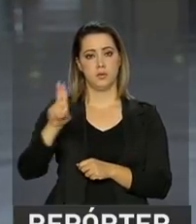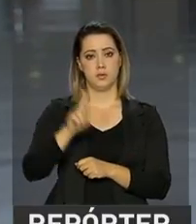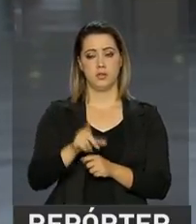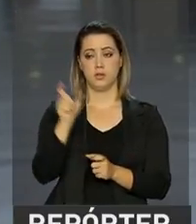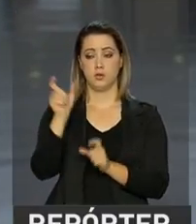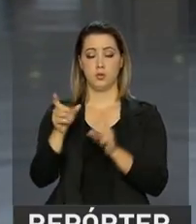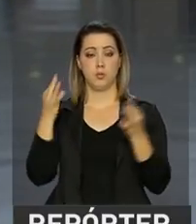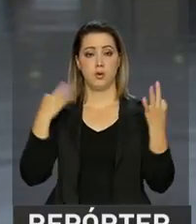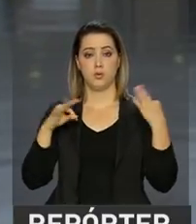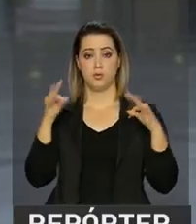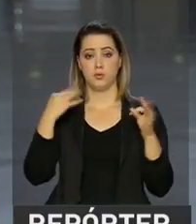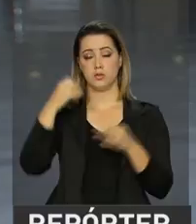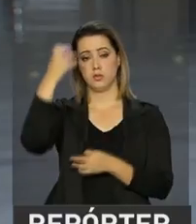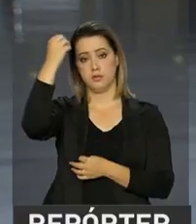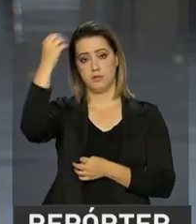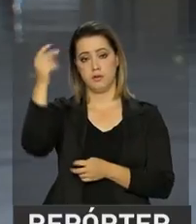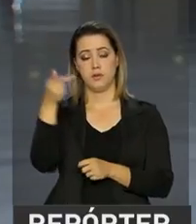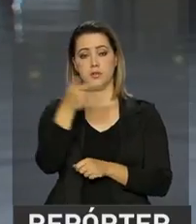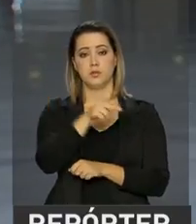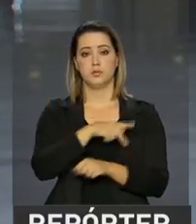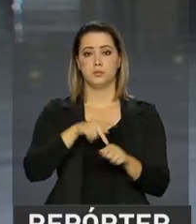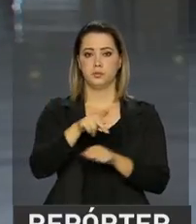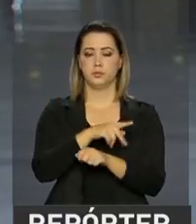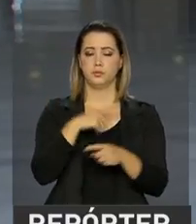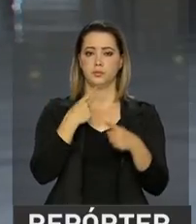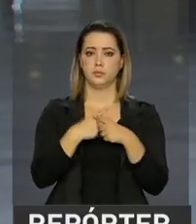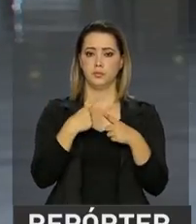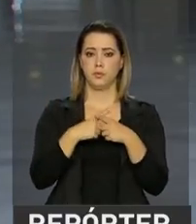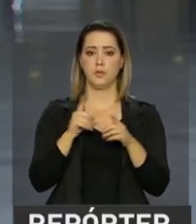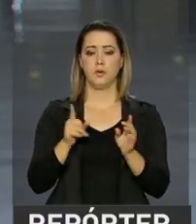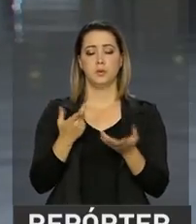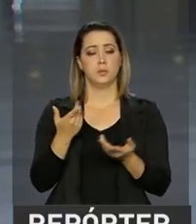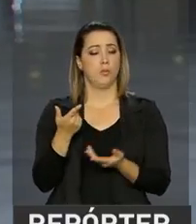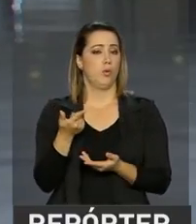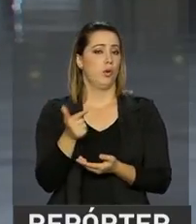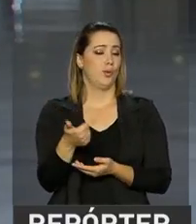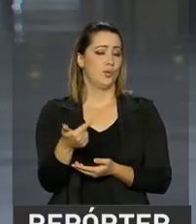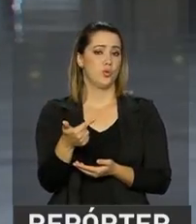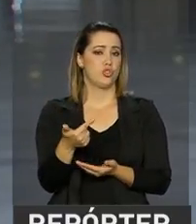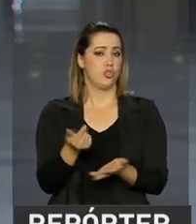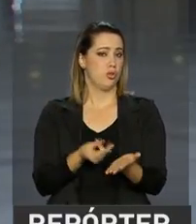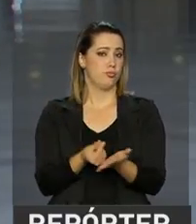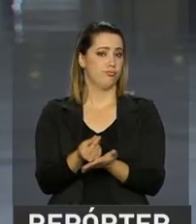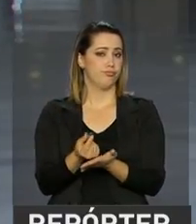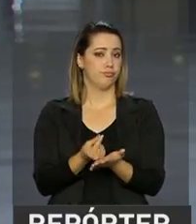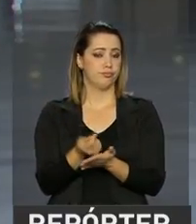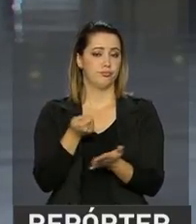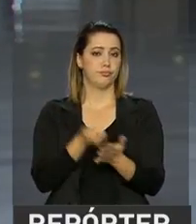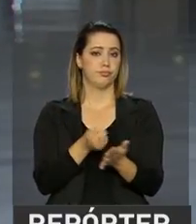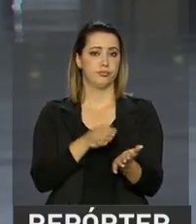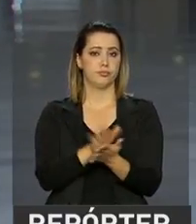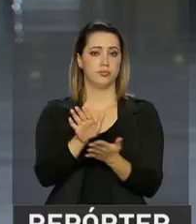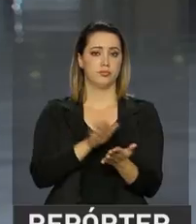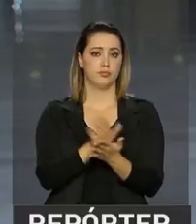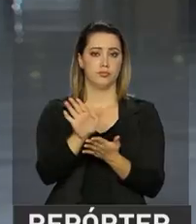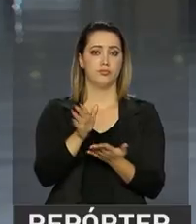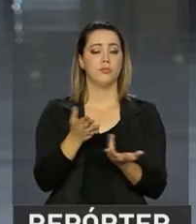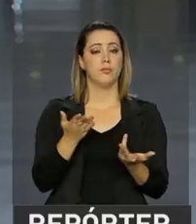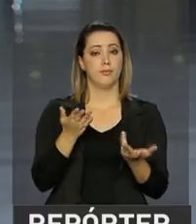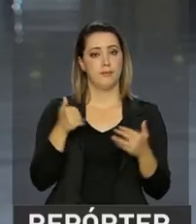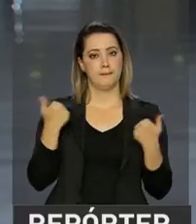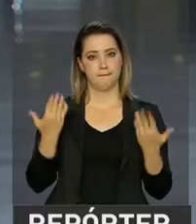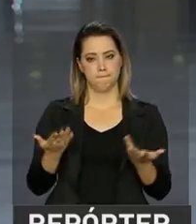viagens internacionais. Isso por restrições orçamentárias. Desde então, a Polícia Federal só